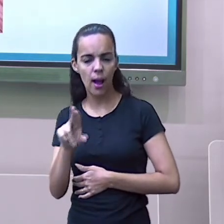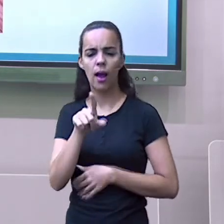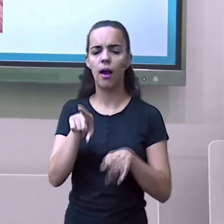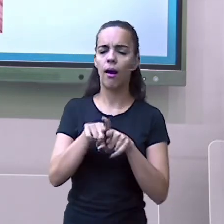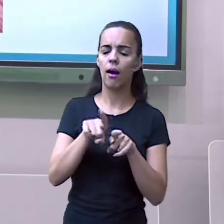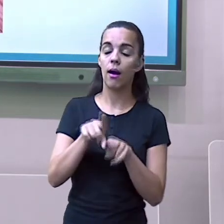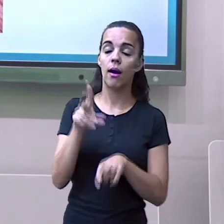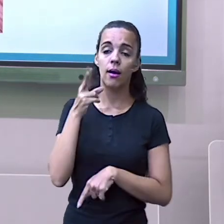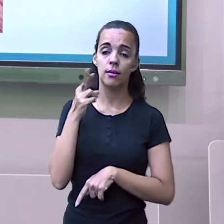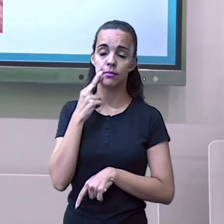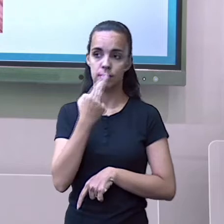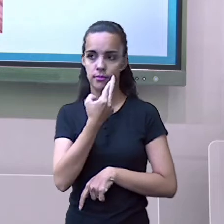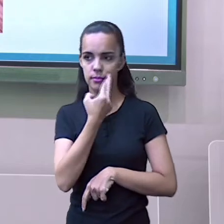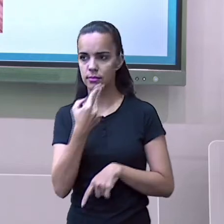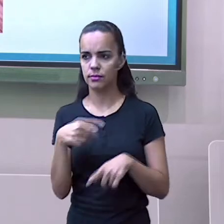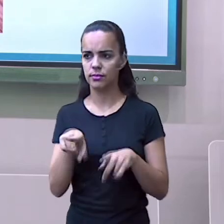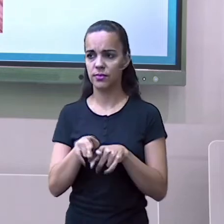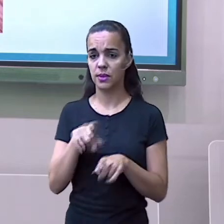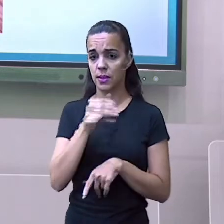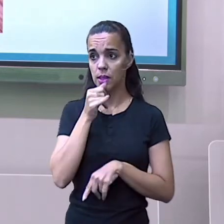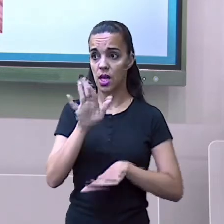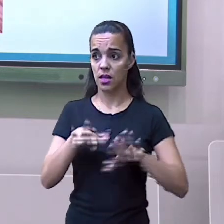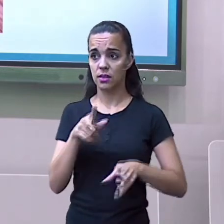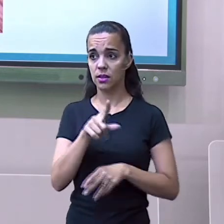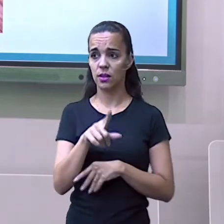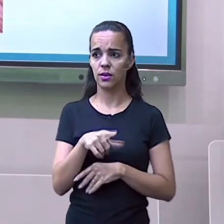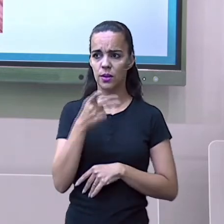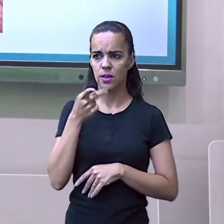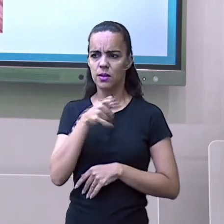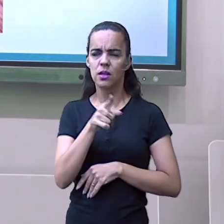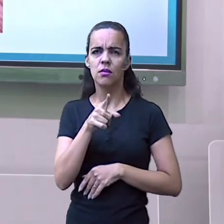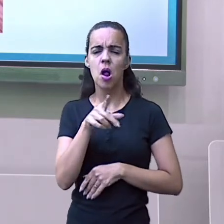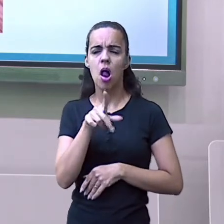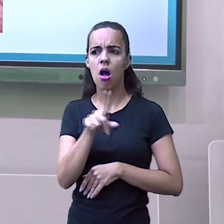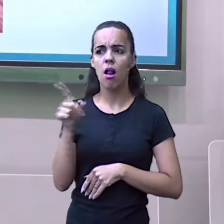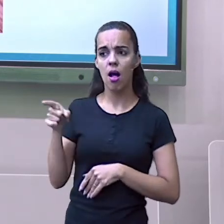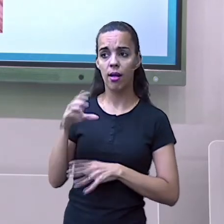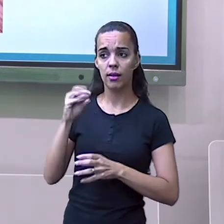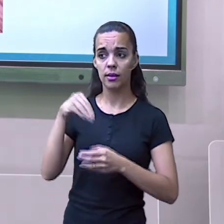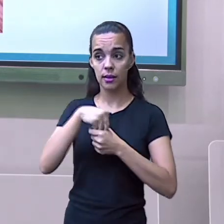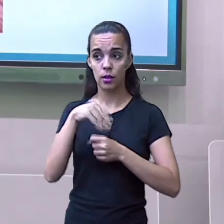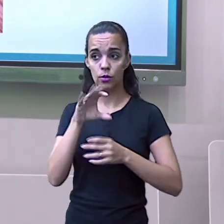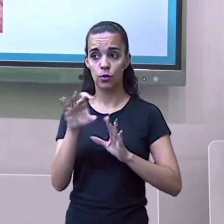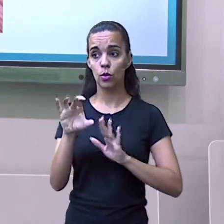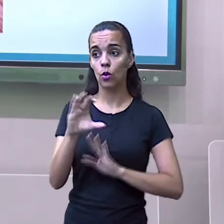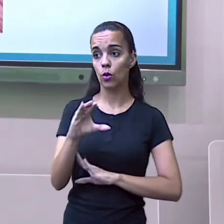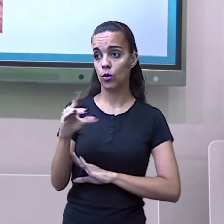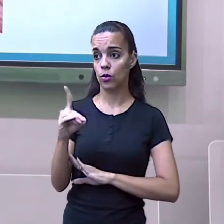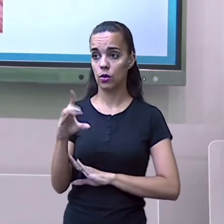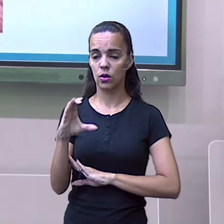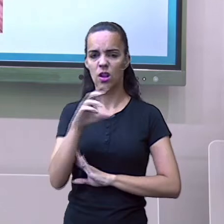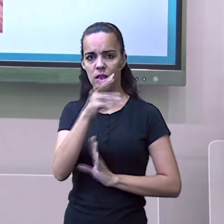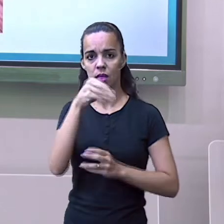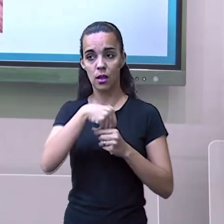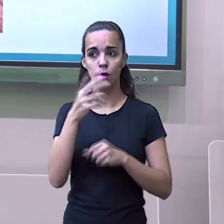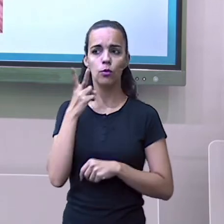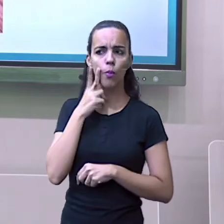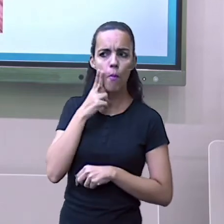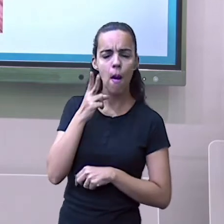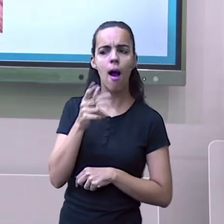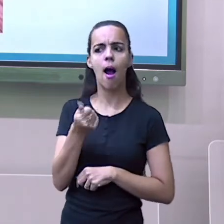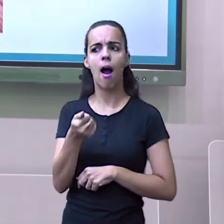é, a taxa de serviço de 10% sobre o valor consumido em um bar ou restaurante não